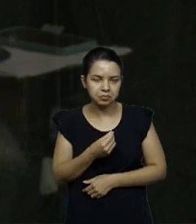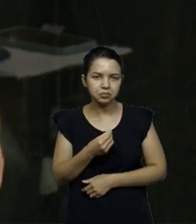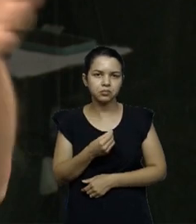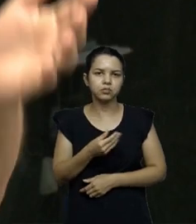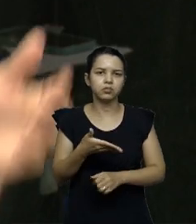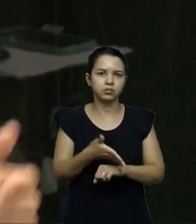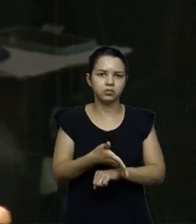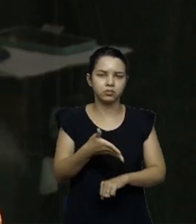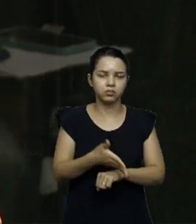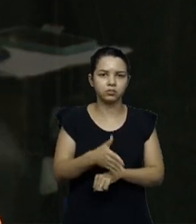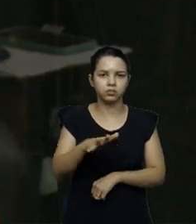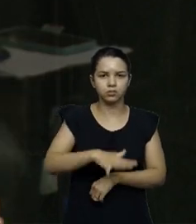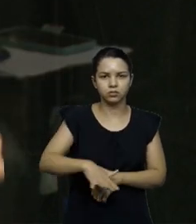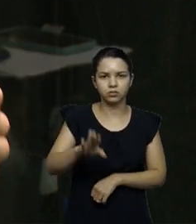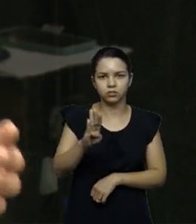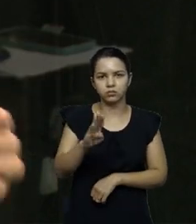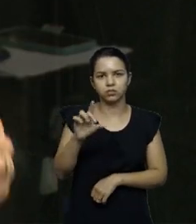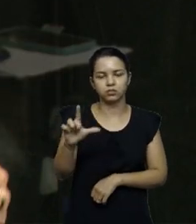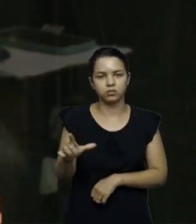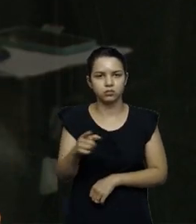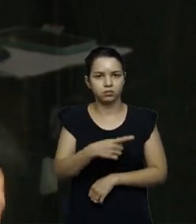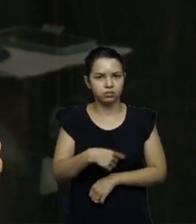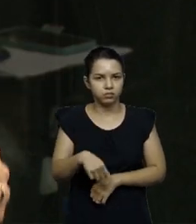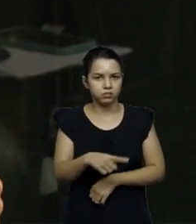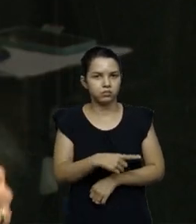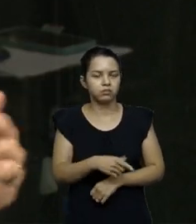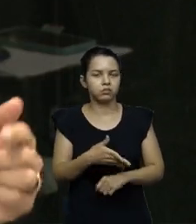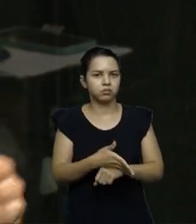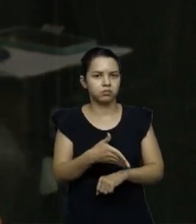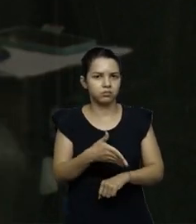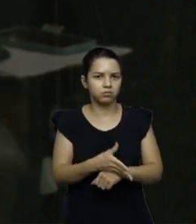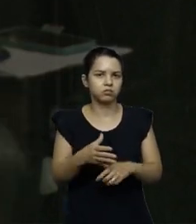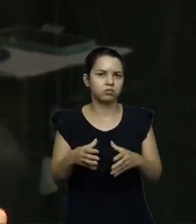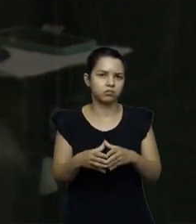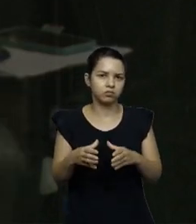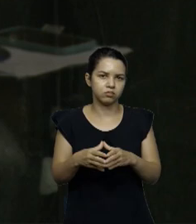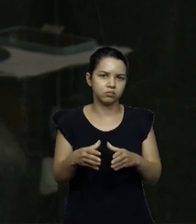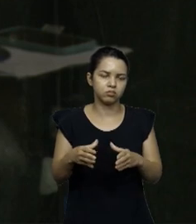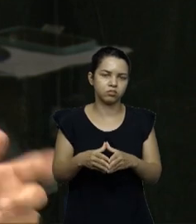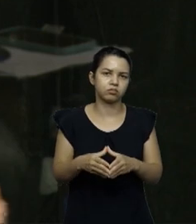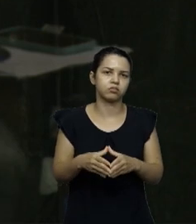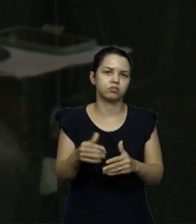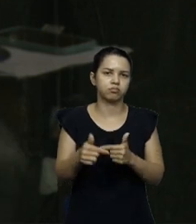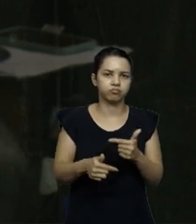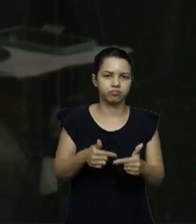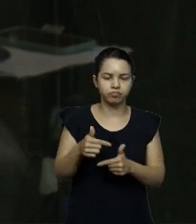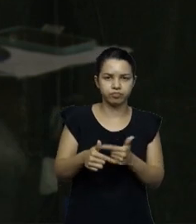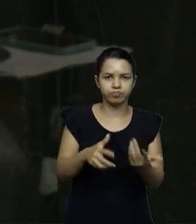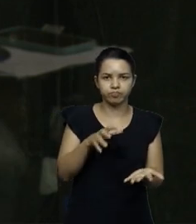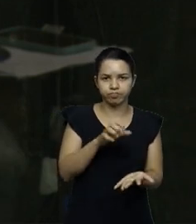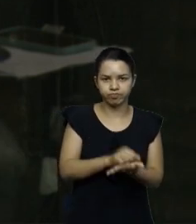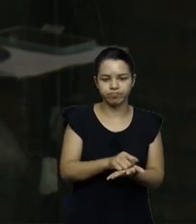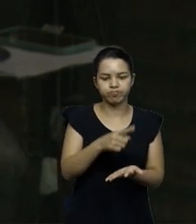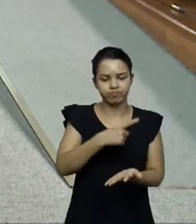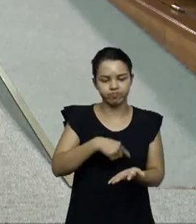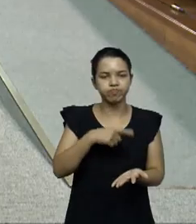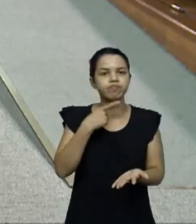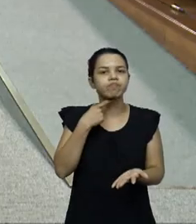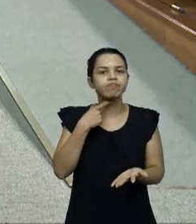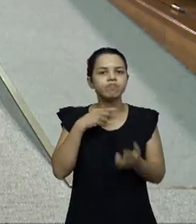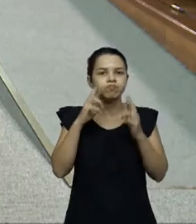Regional de Blumenau e que nós somos um grande corpo o corpo dos trabalhadores contratados que queremos dignidade e respeito por esta secretaria